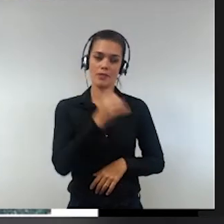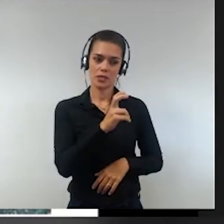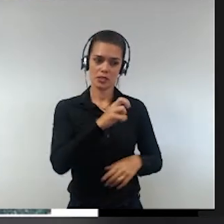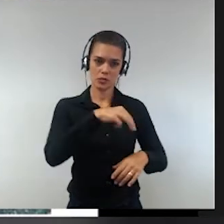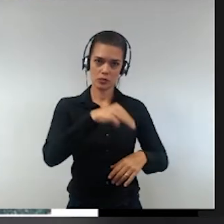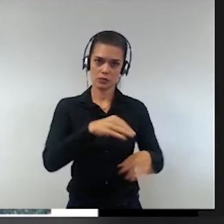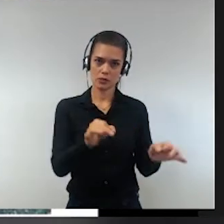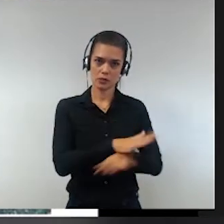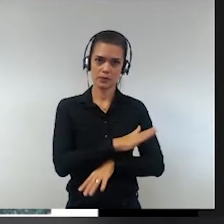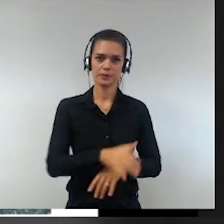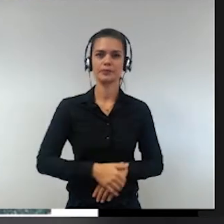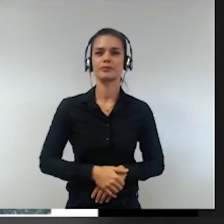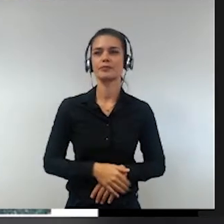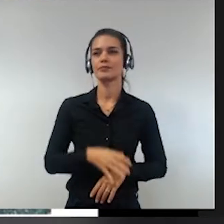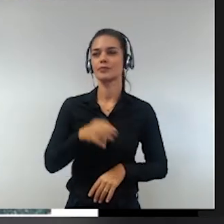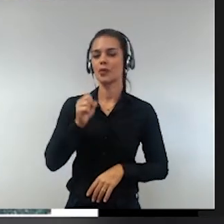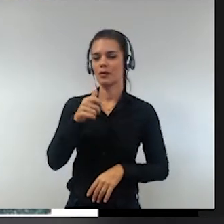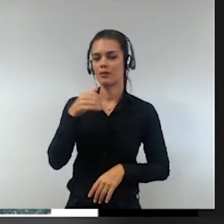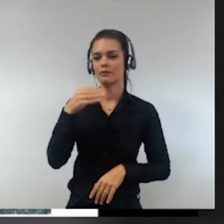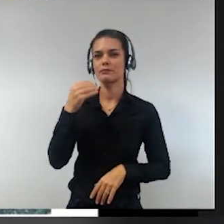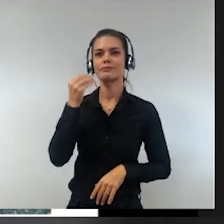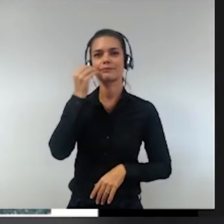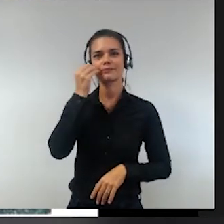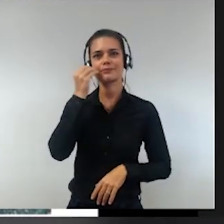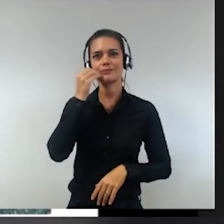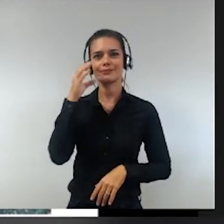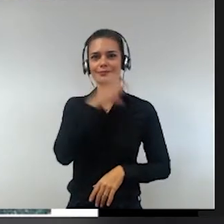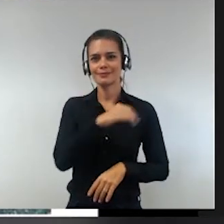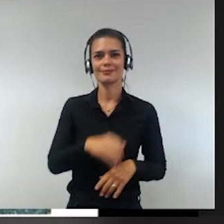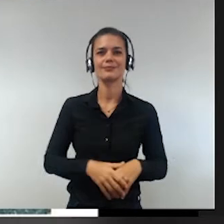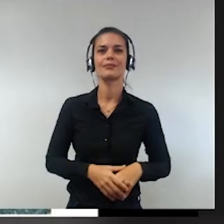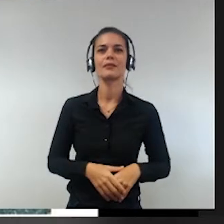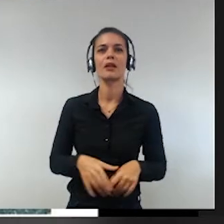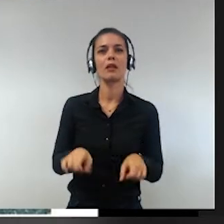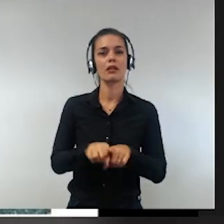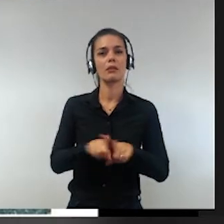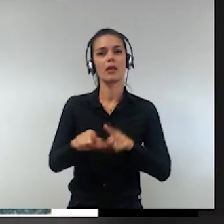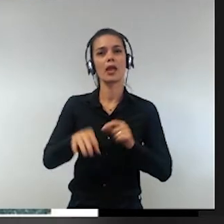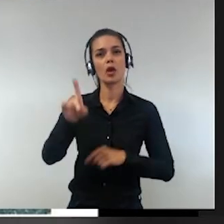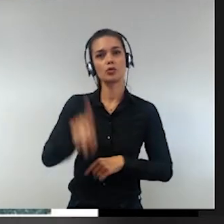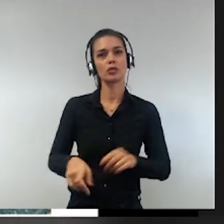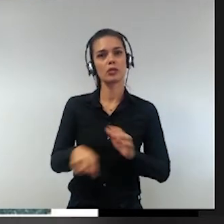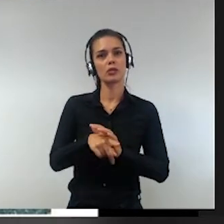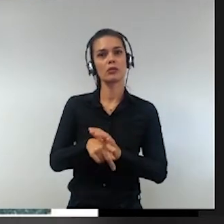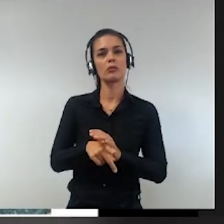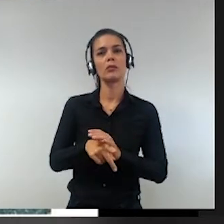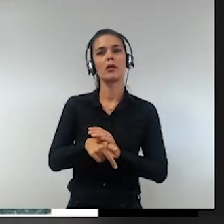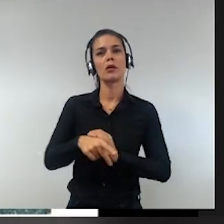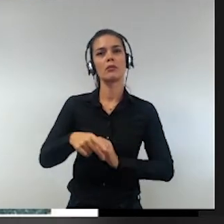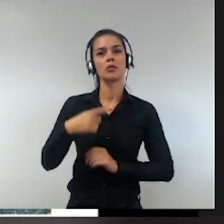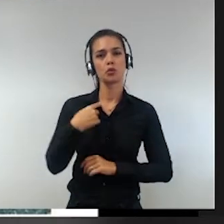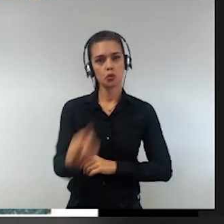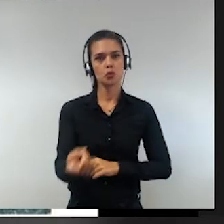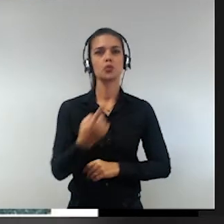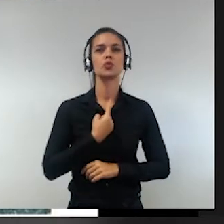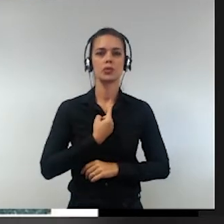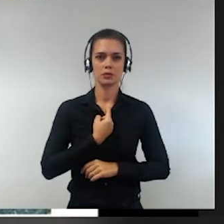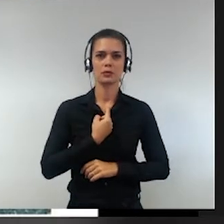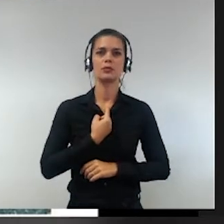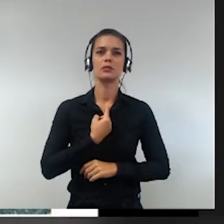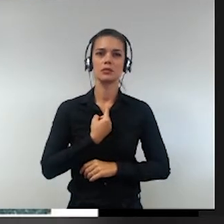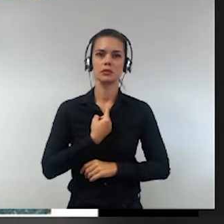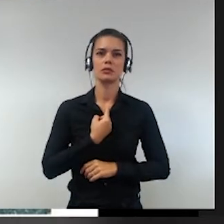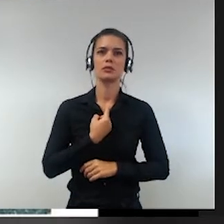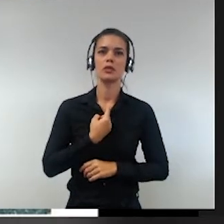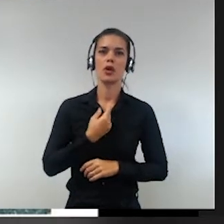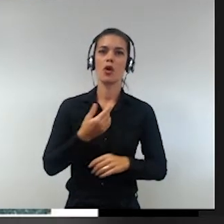Obrigado. Vou tentar acelerar, então. Então, é contestável também o direito de ir e vir do guardião do animal. Não é? condomínio, qualquer